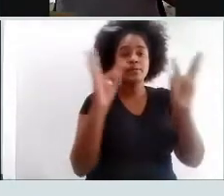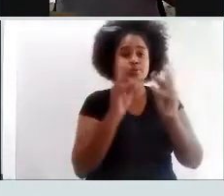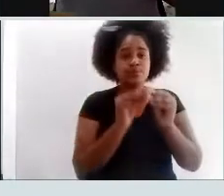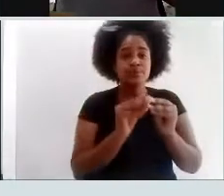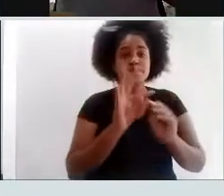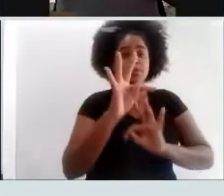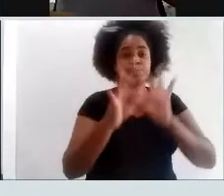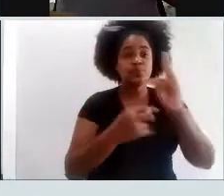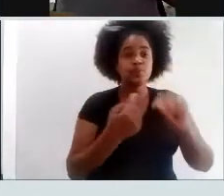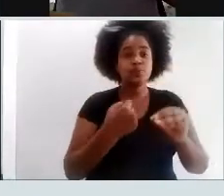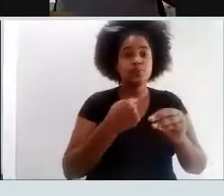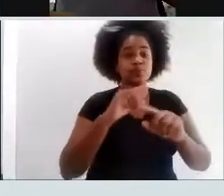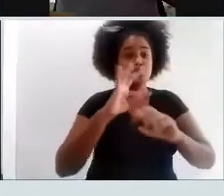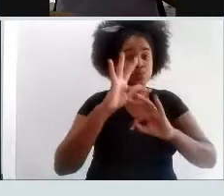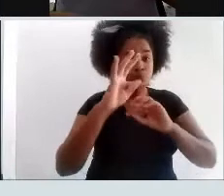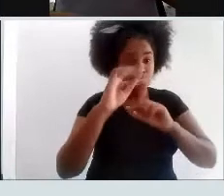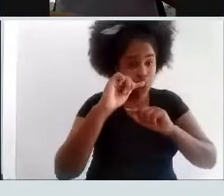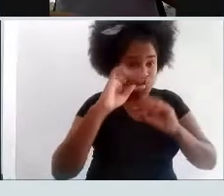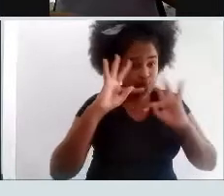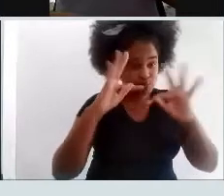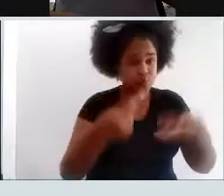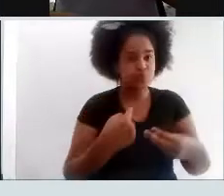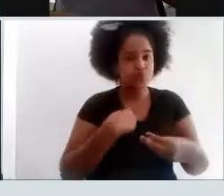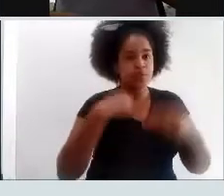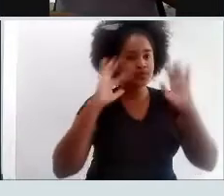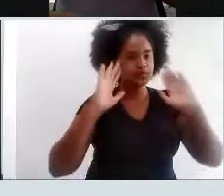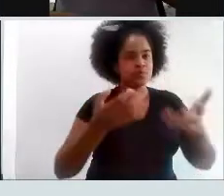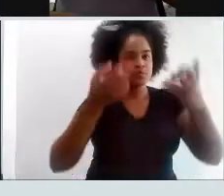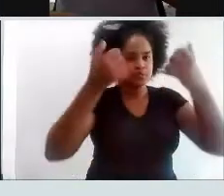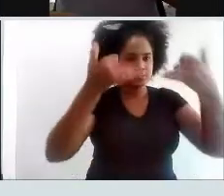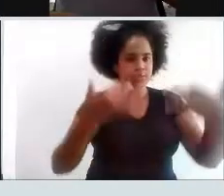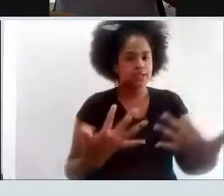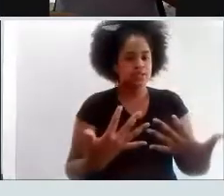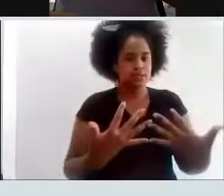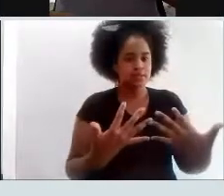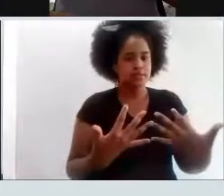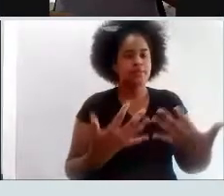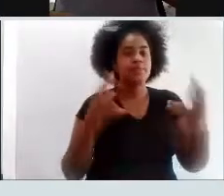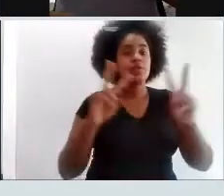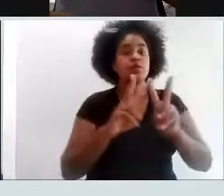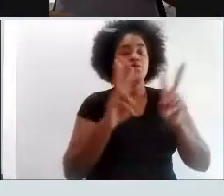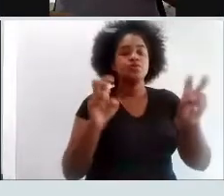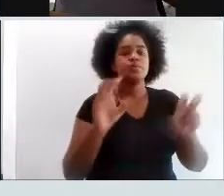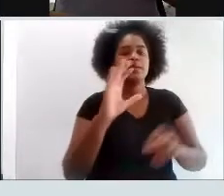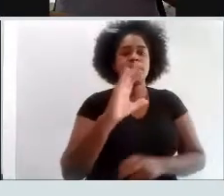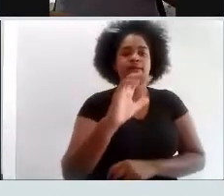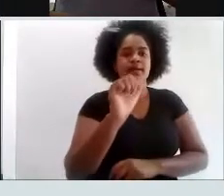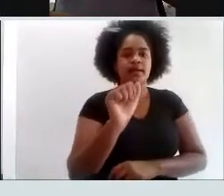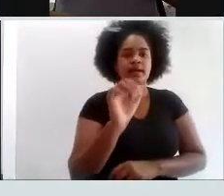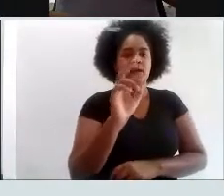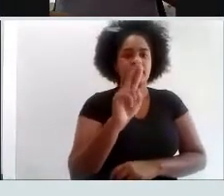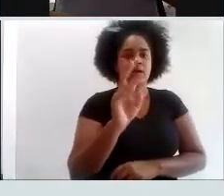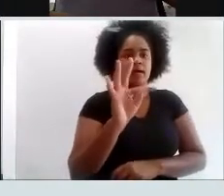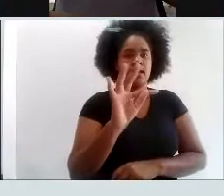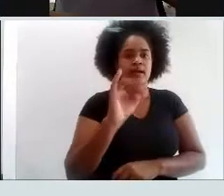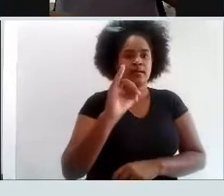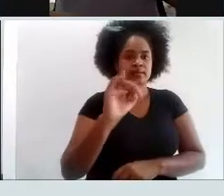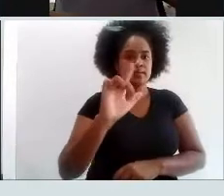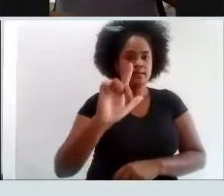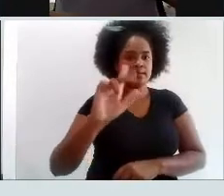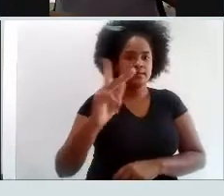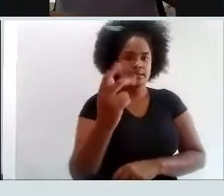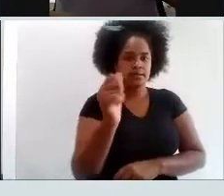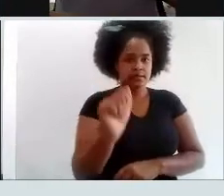própria cartilha do participante, para vocês verem que não é algo que eu tirei da minha cabecinha, é algo que realmente o Enem está